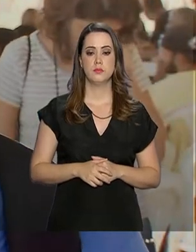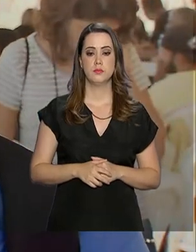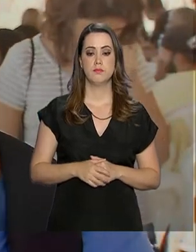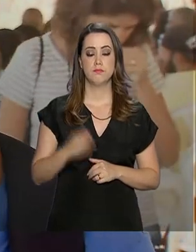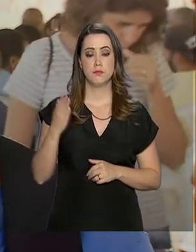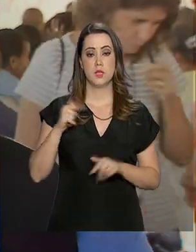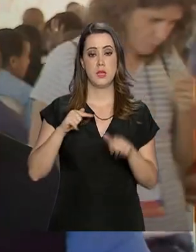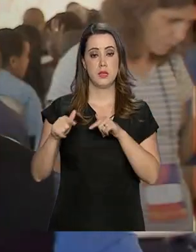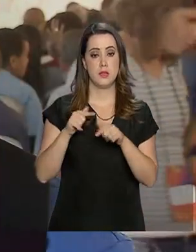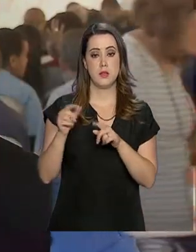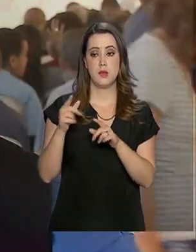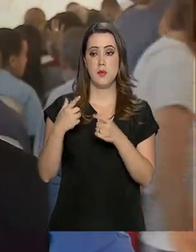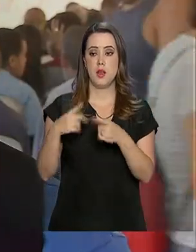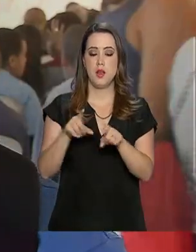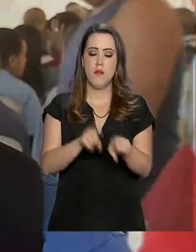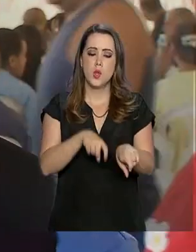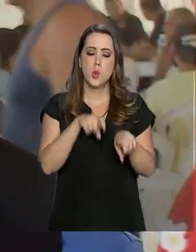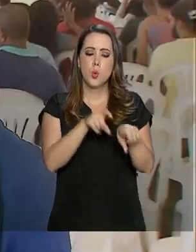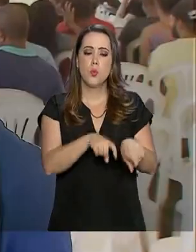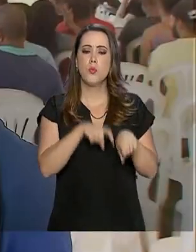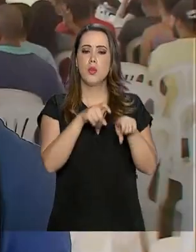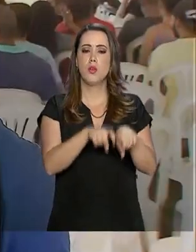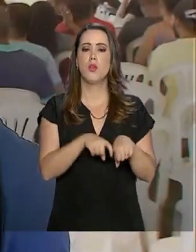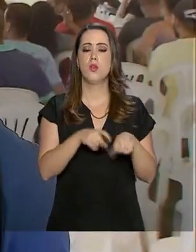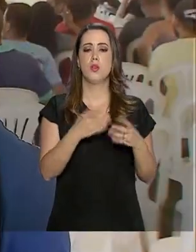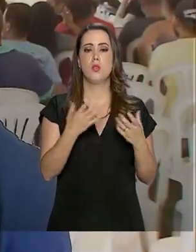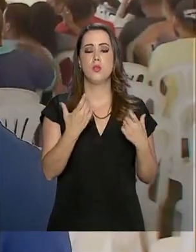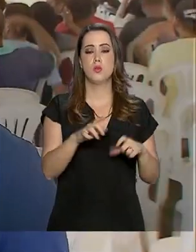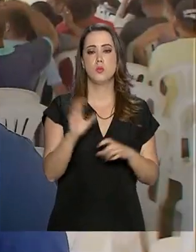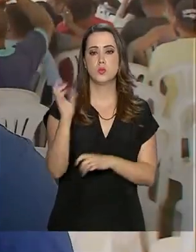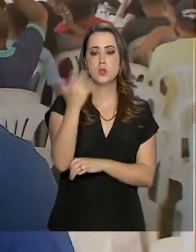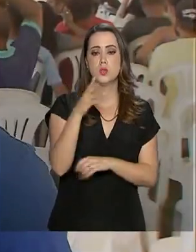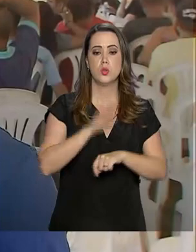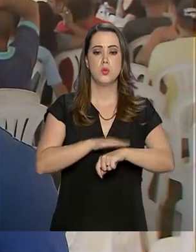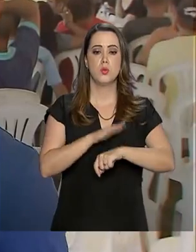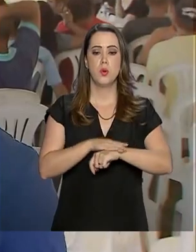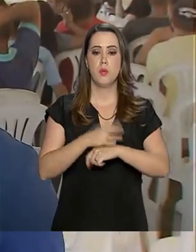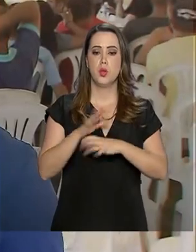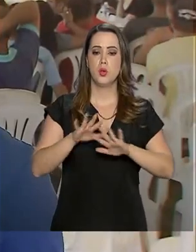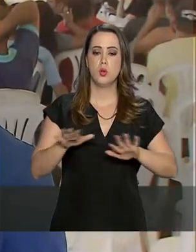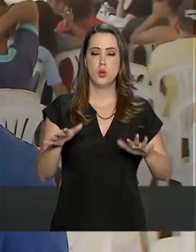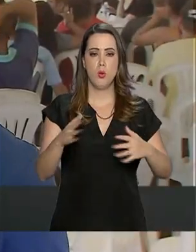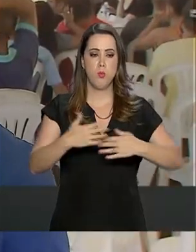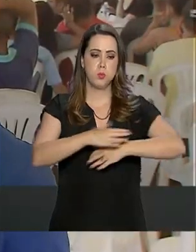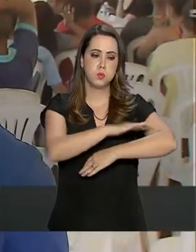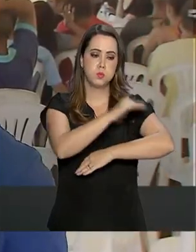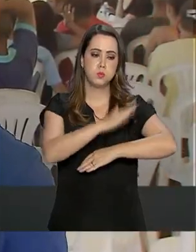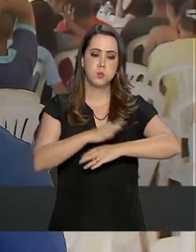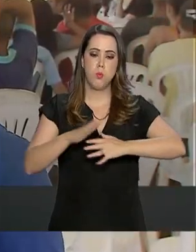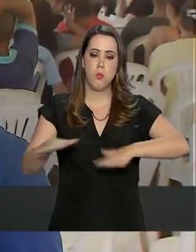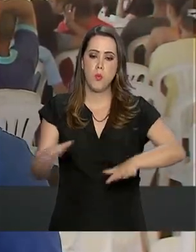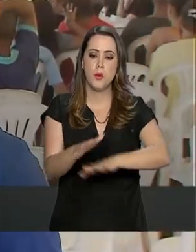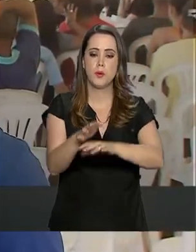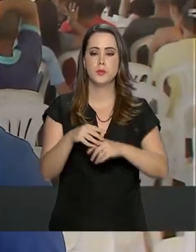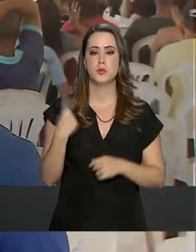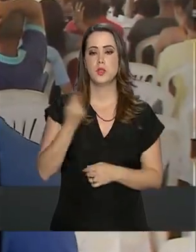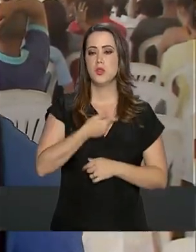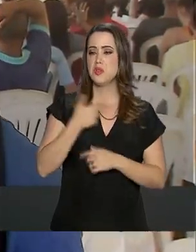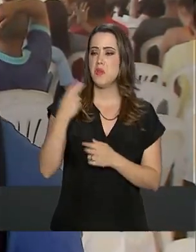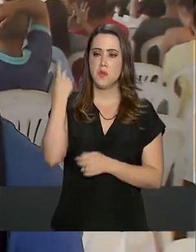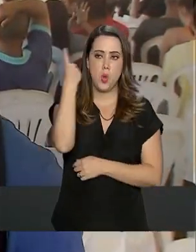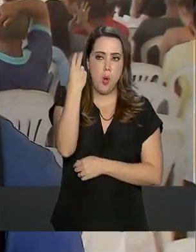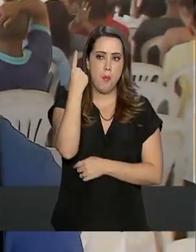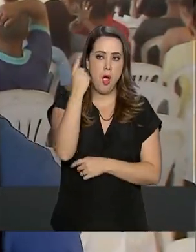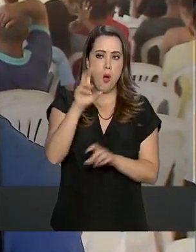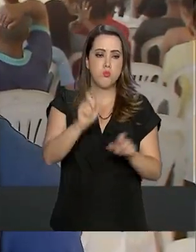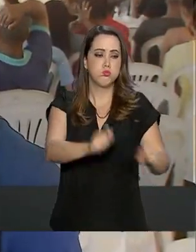Emerson trabalhava numa horta no Parque da Cachoeira quando a barragem se rompeu. Nós estávamos lá, perto da horta e tudo, capinando como um dia normal, veio